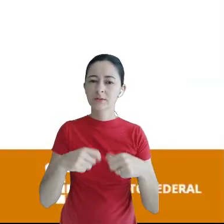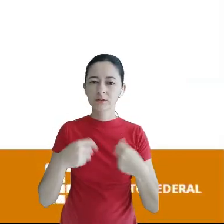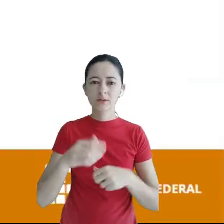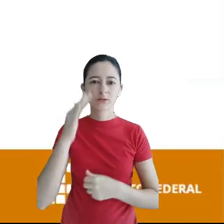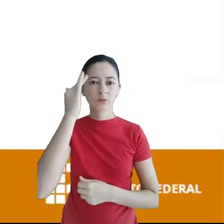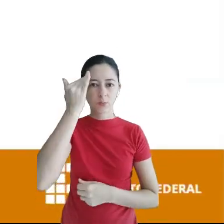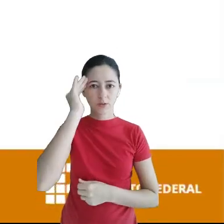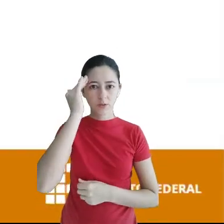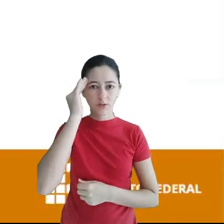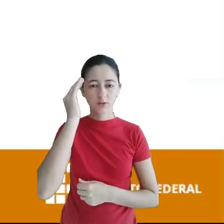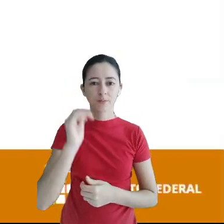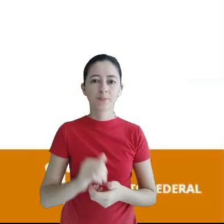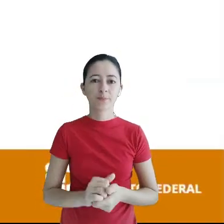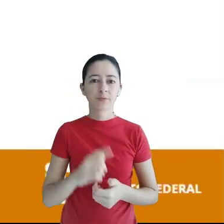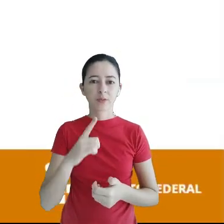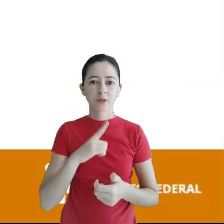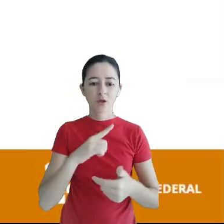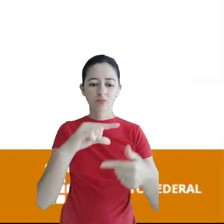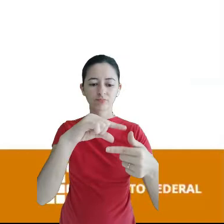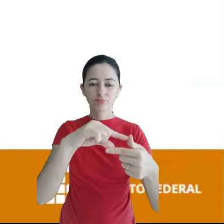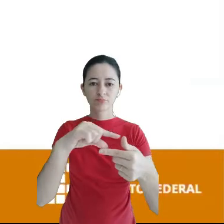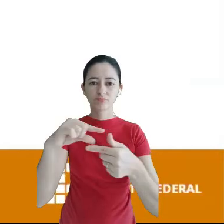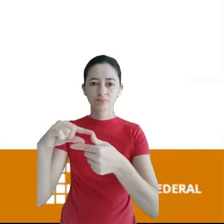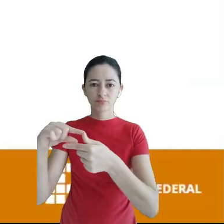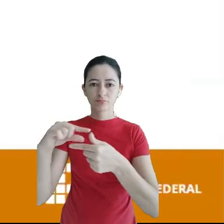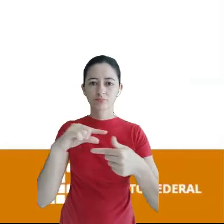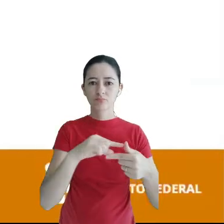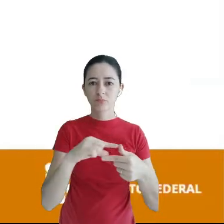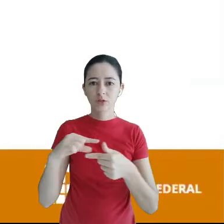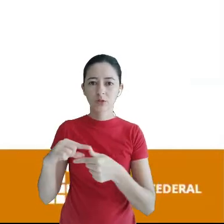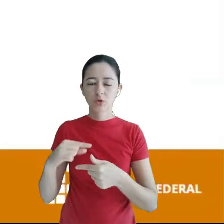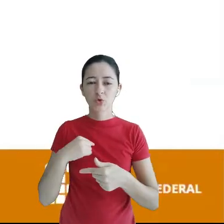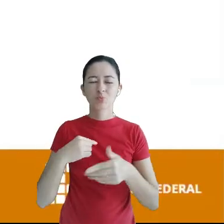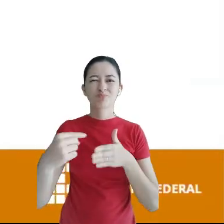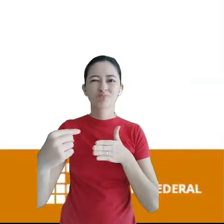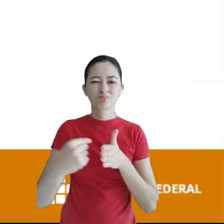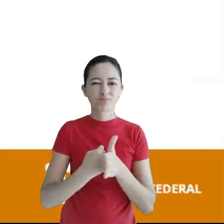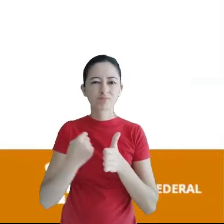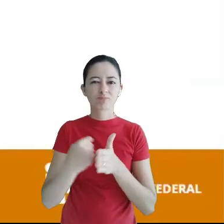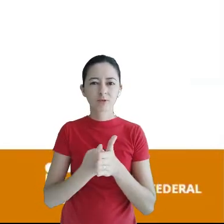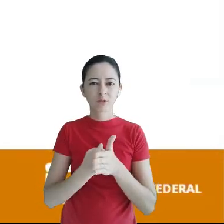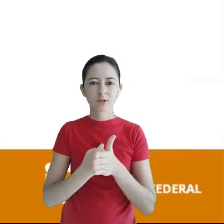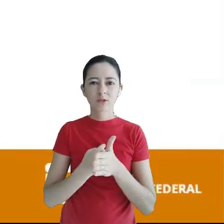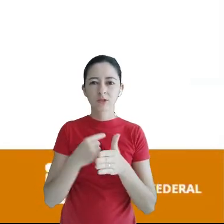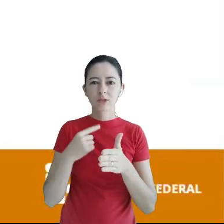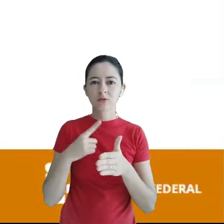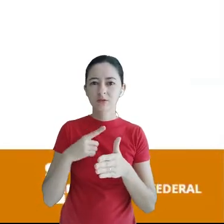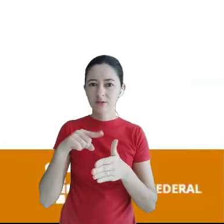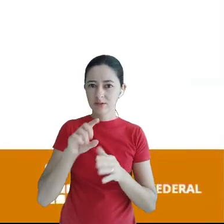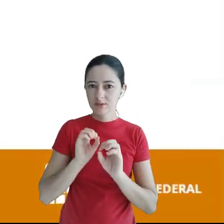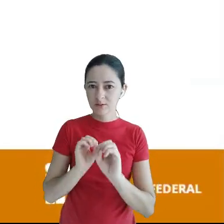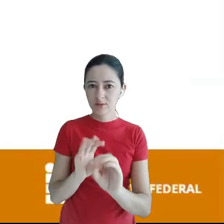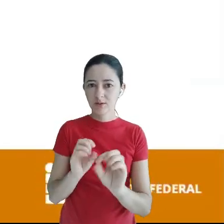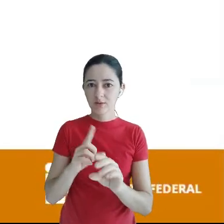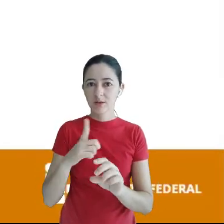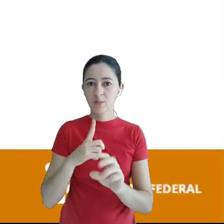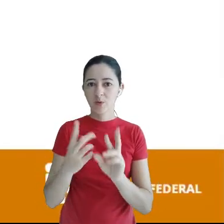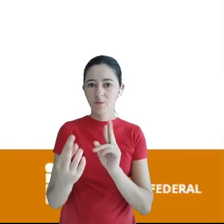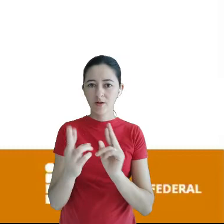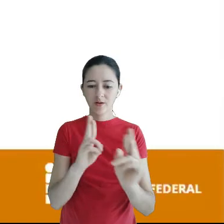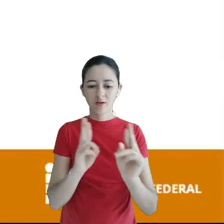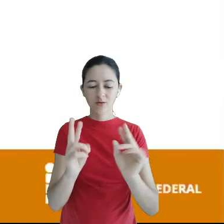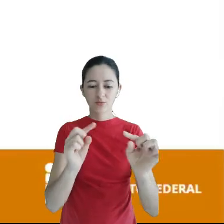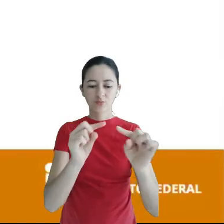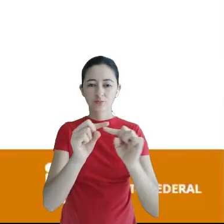precisam usar. Tá? Então, eu tenho as tabelas. Fiz as perguntinhas básicas que eu ensinei vocês a fazer. E aí, a gente tem o